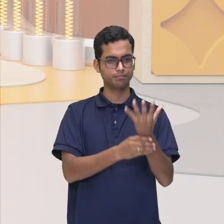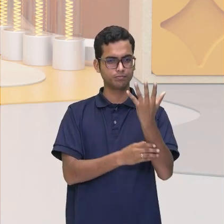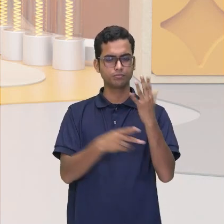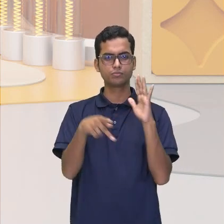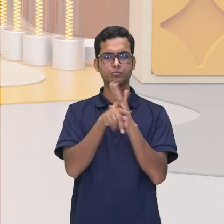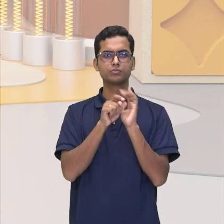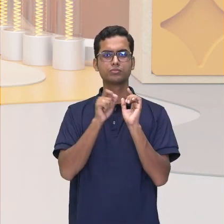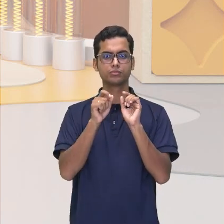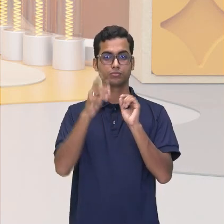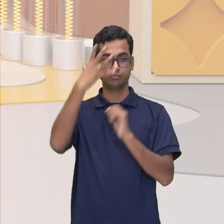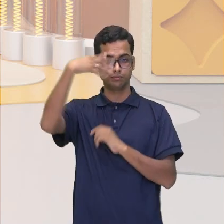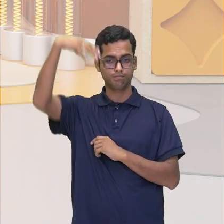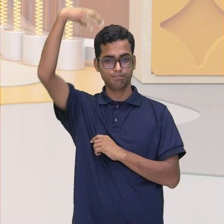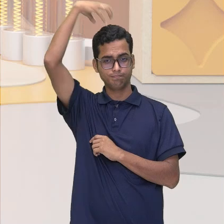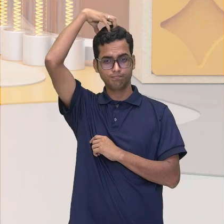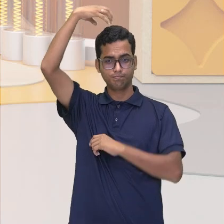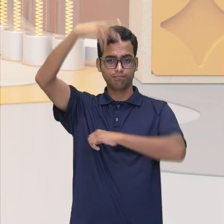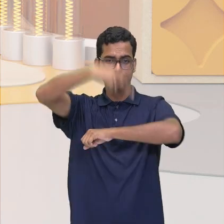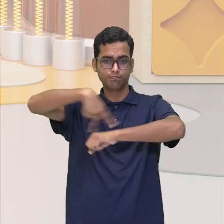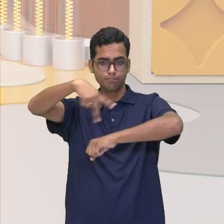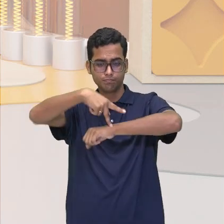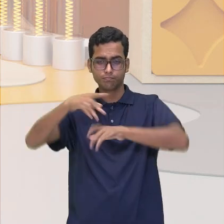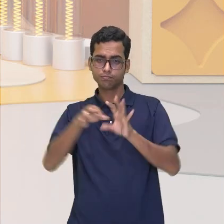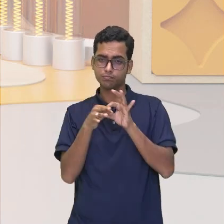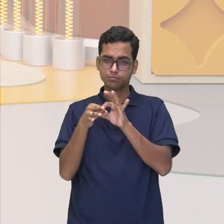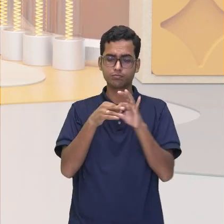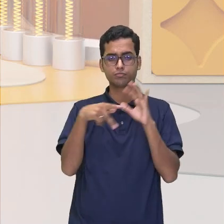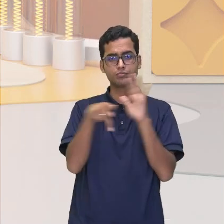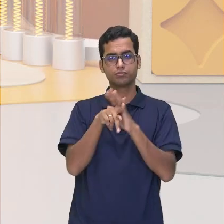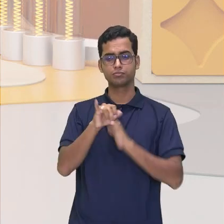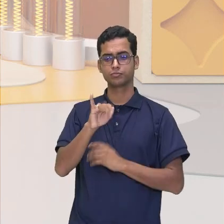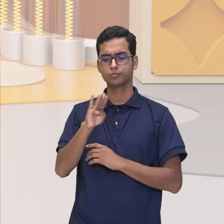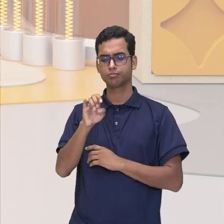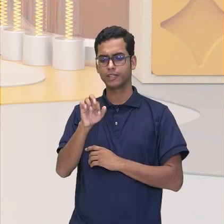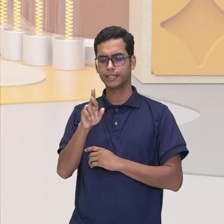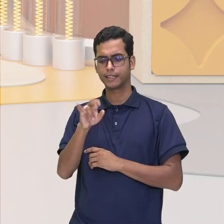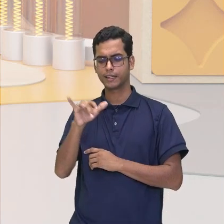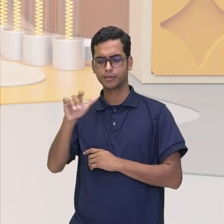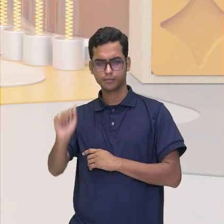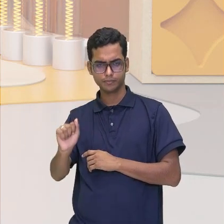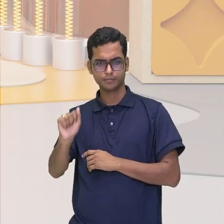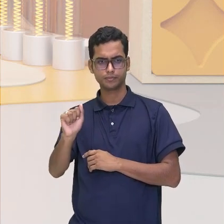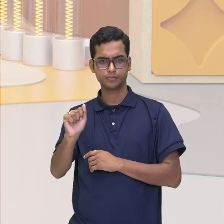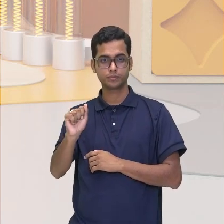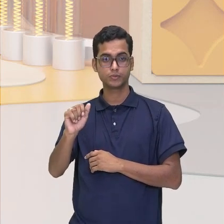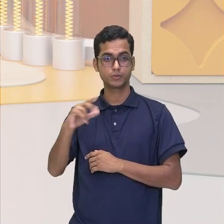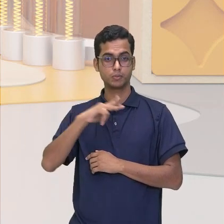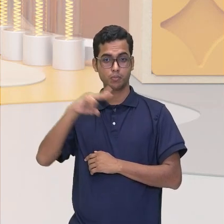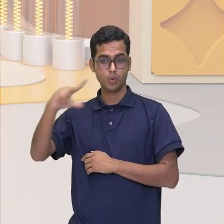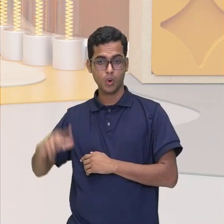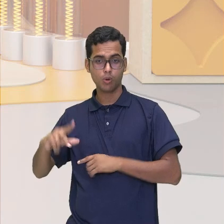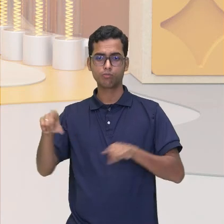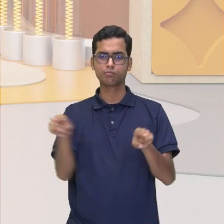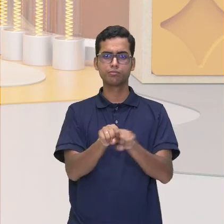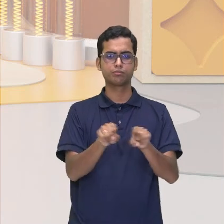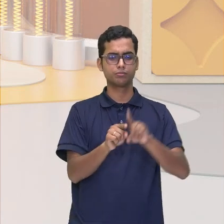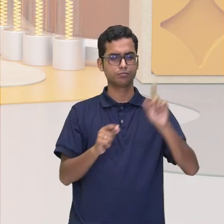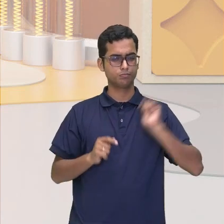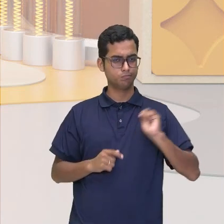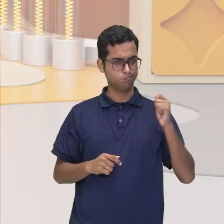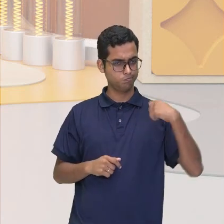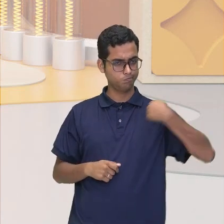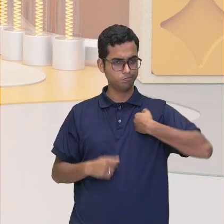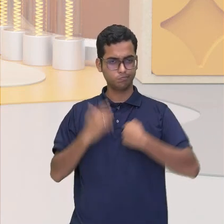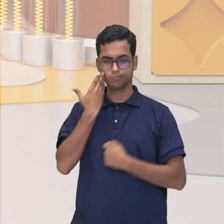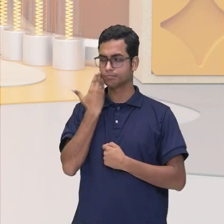nacionais da União Ibérica, né? Tanto ali de Portugal quanto da Espanha. E aí a gente tem aqui o texto,